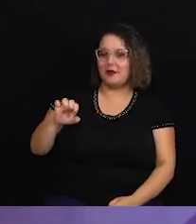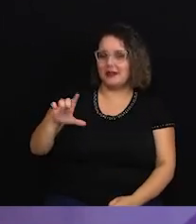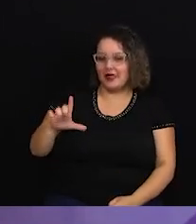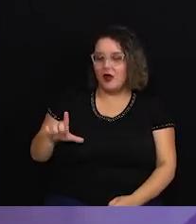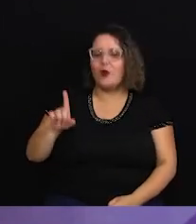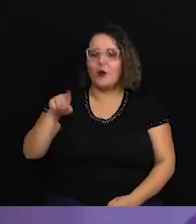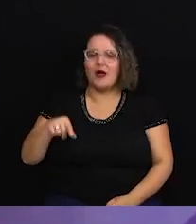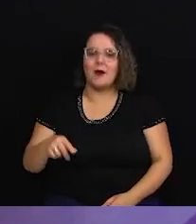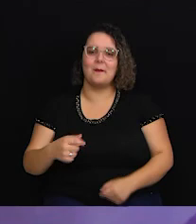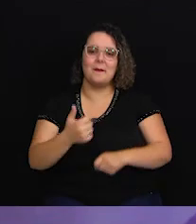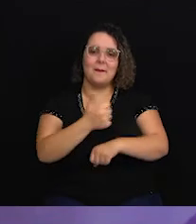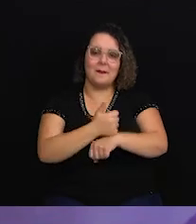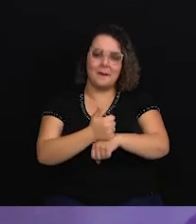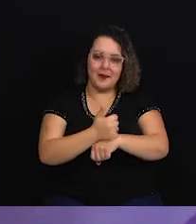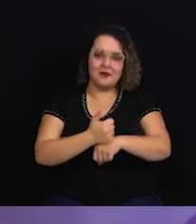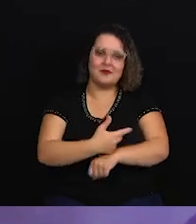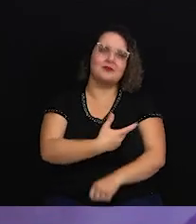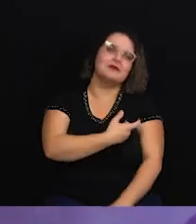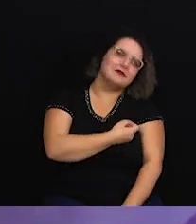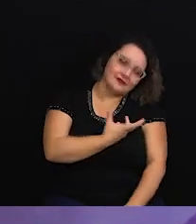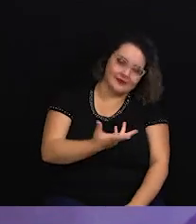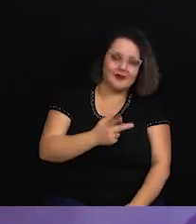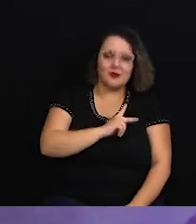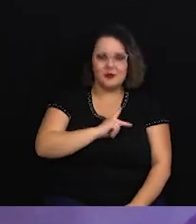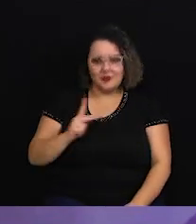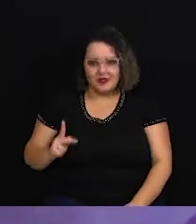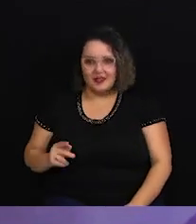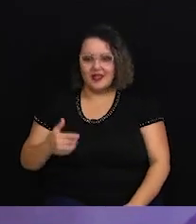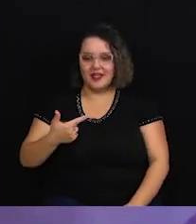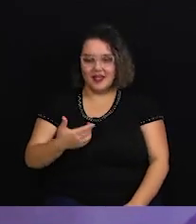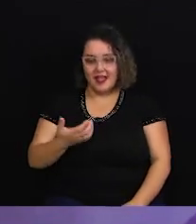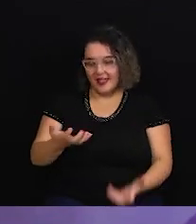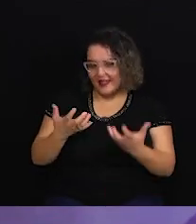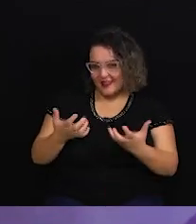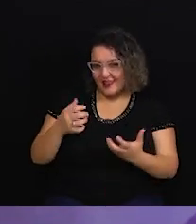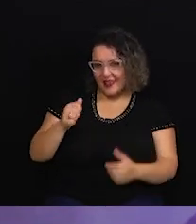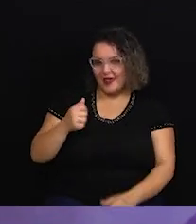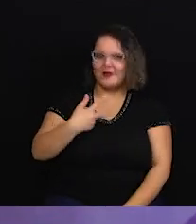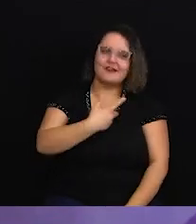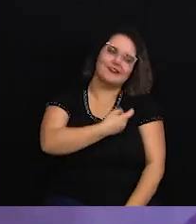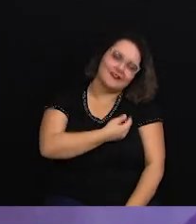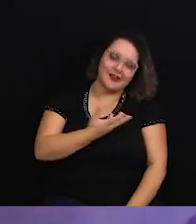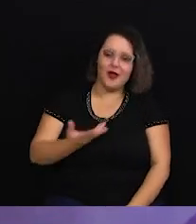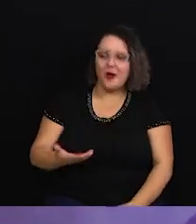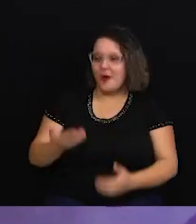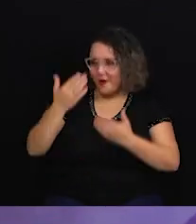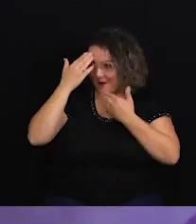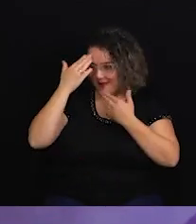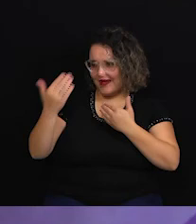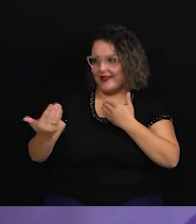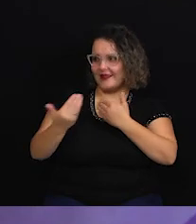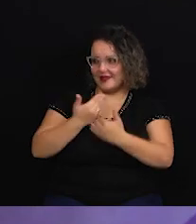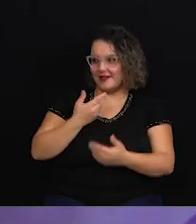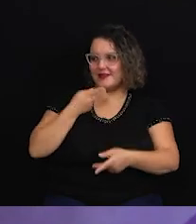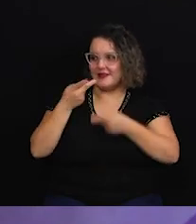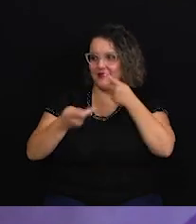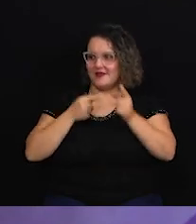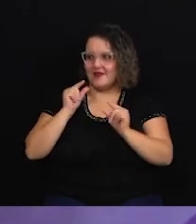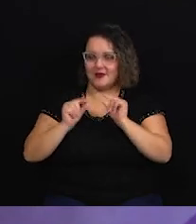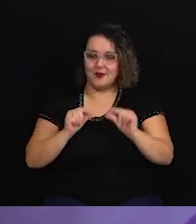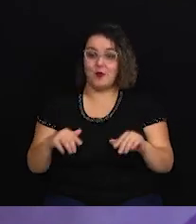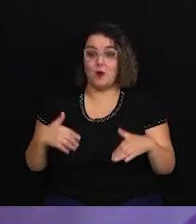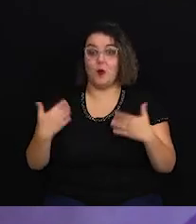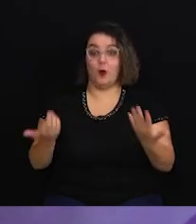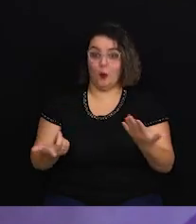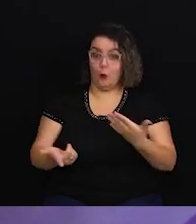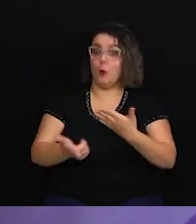ele é anestesista e também diretor-presidente do Grupo Quero Anestesia. Gabriel, muito obrigada, viu, pela sua participação e falar um pouquinho